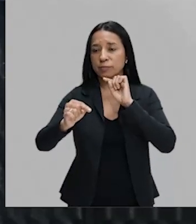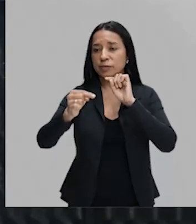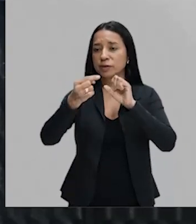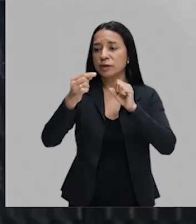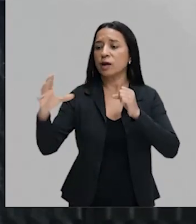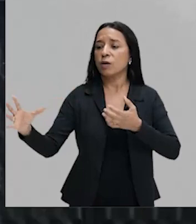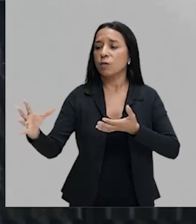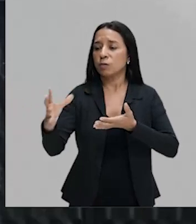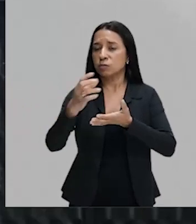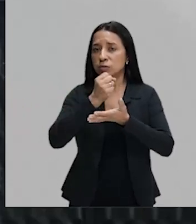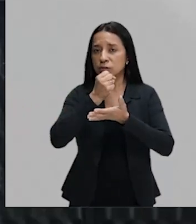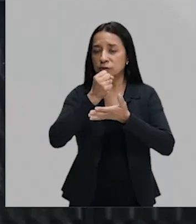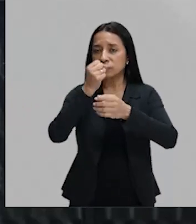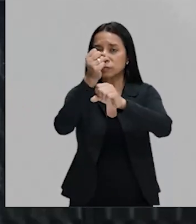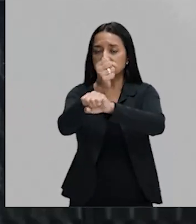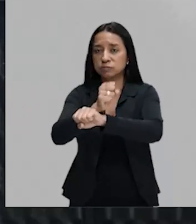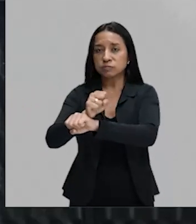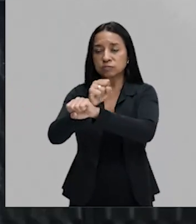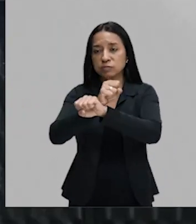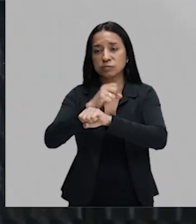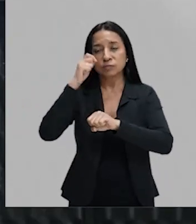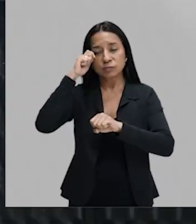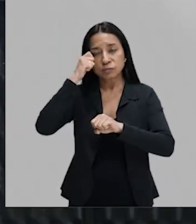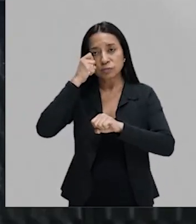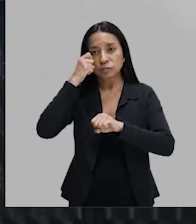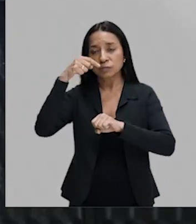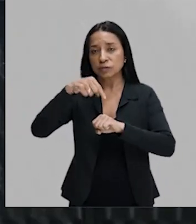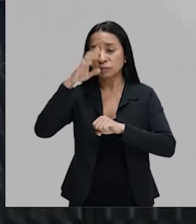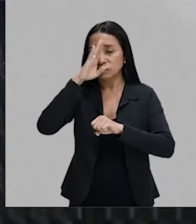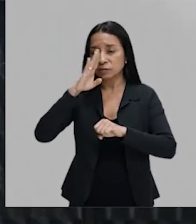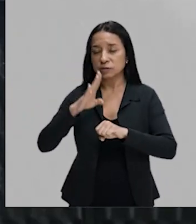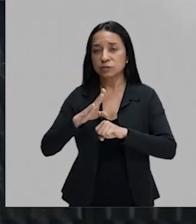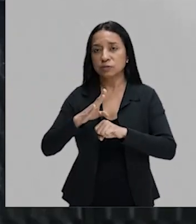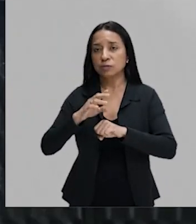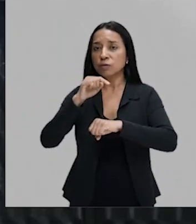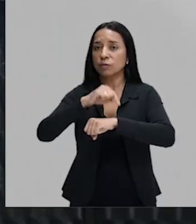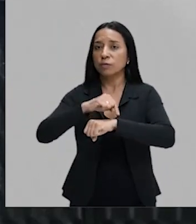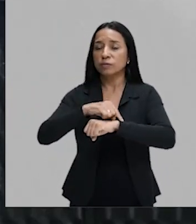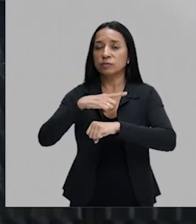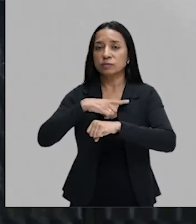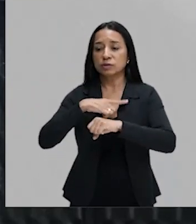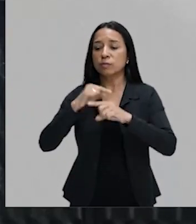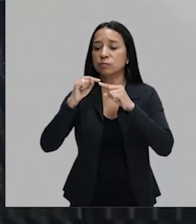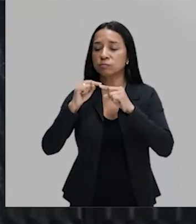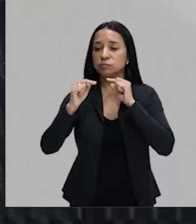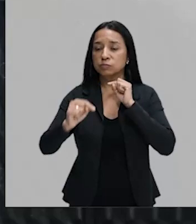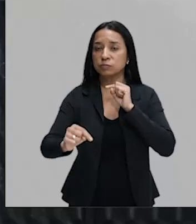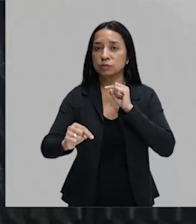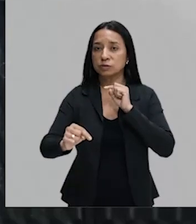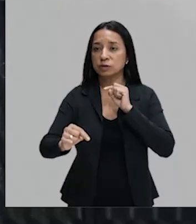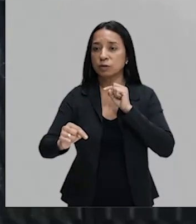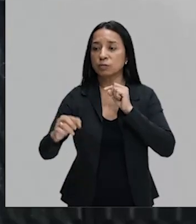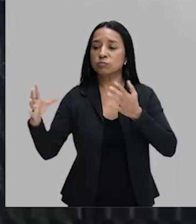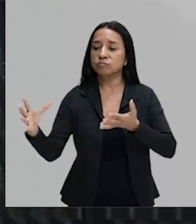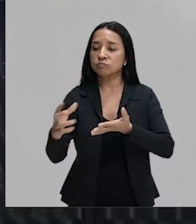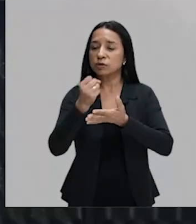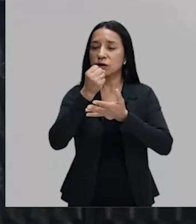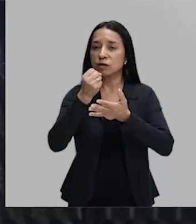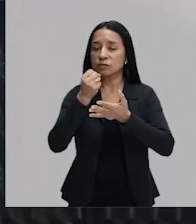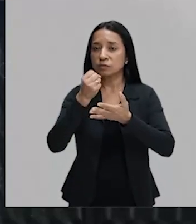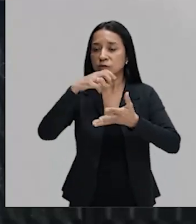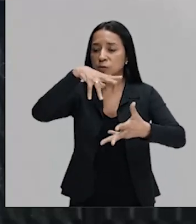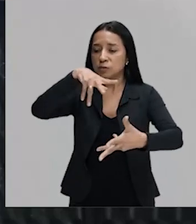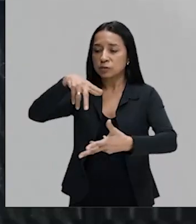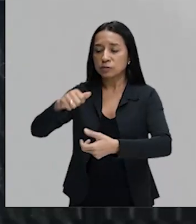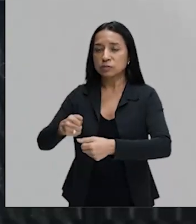negreiro internacional para o Brasil. No momento que nós temos a proibição do tráfico negreiro internacional